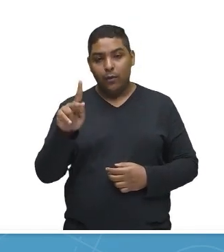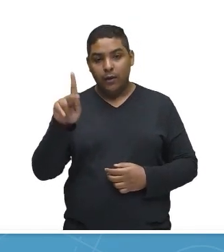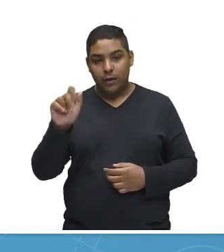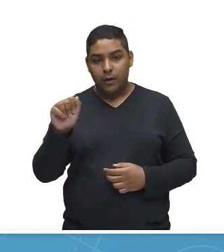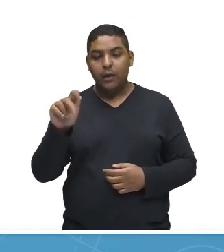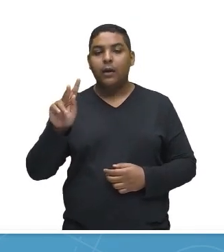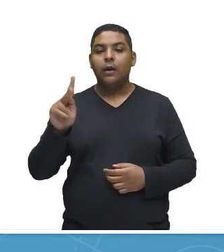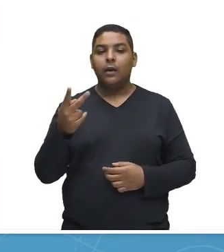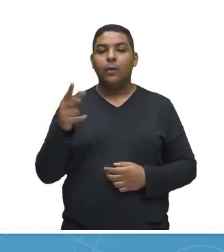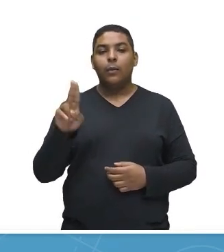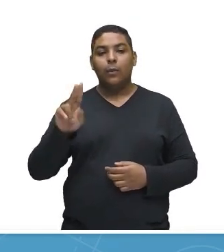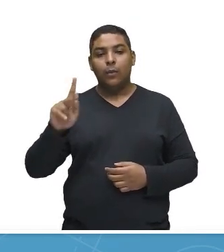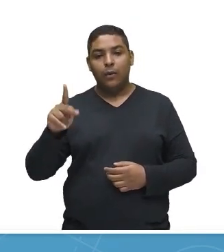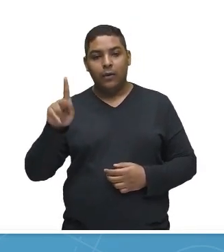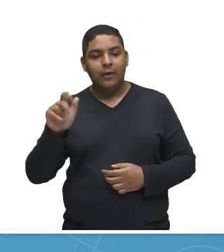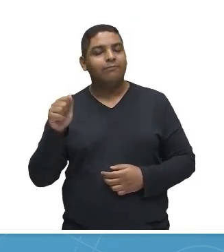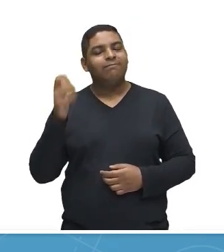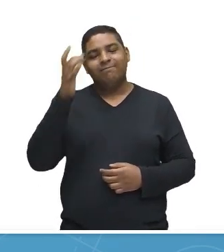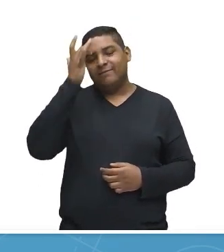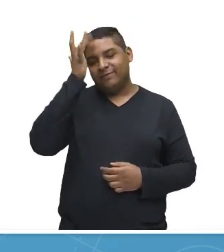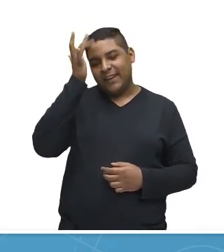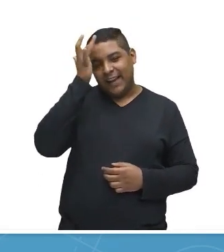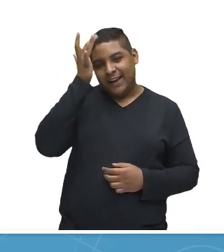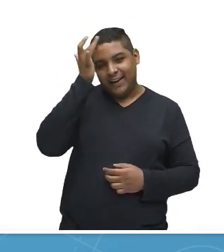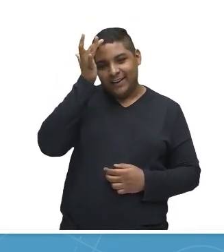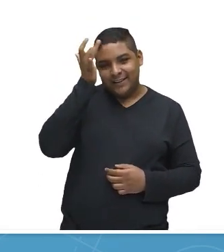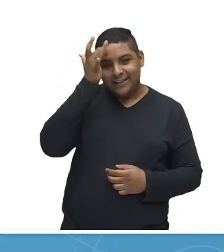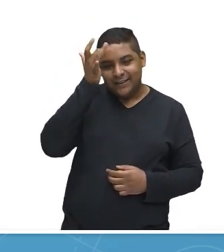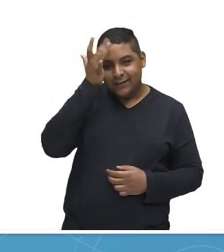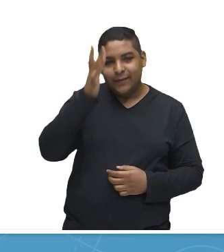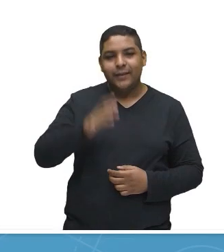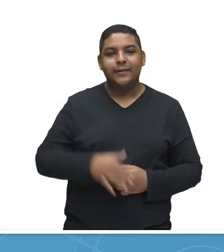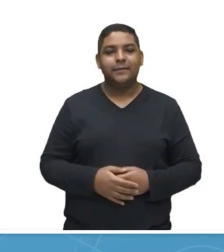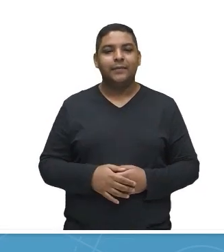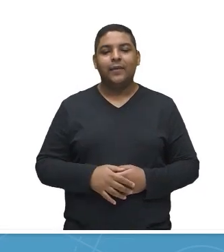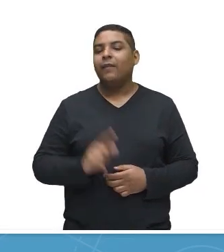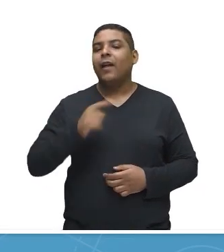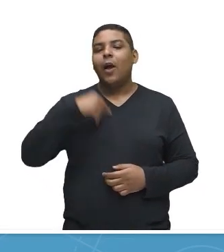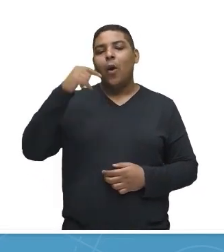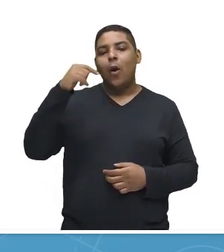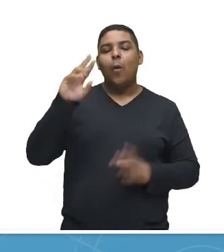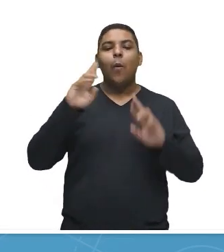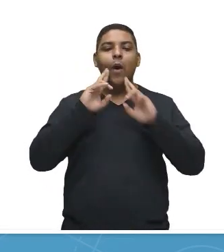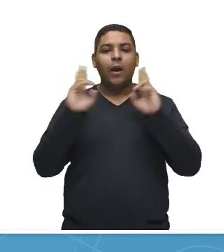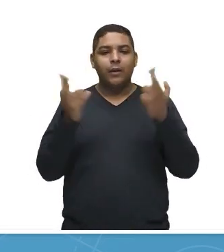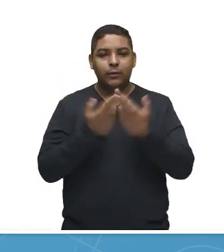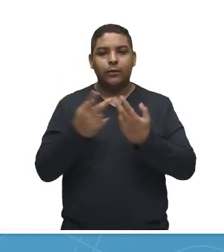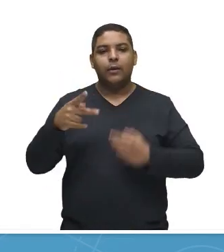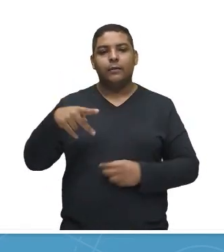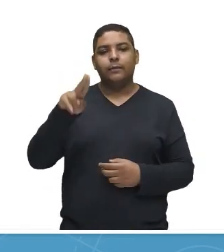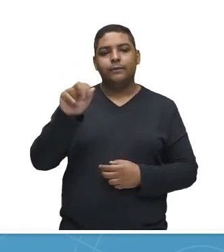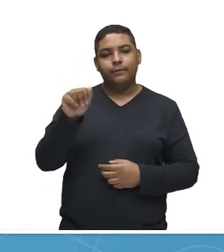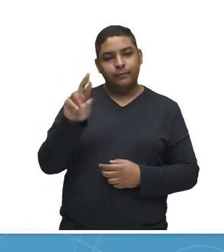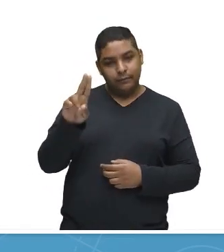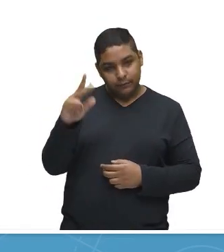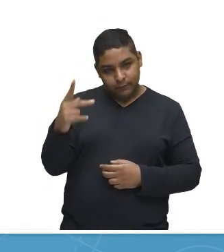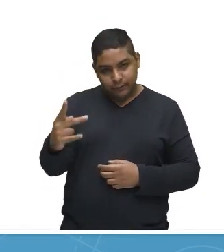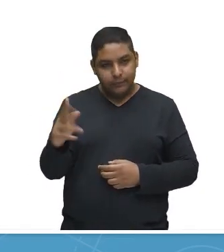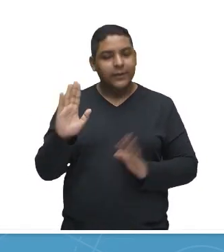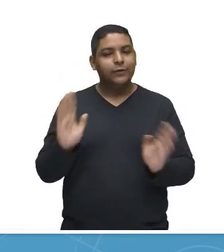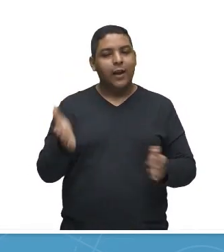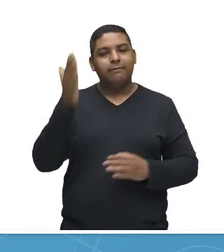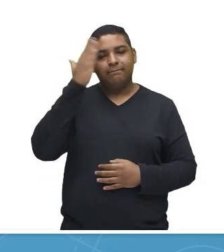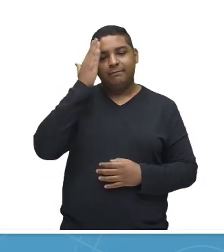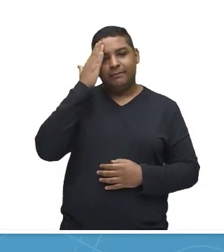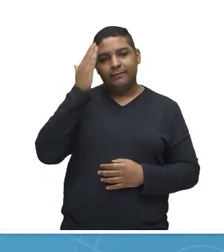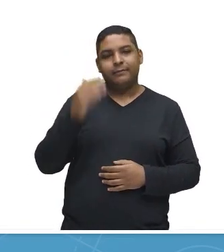disse, muito fácil, né? Quando se falou ali do ritual Quarupi, já deu pra gente saber que era o uca-uca. Vamos